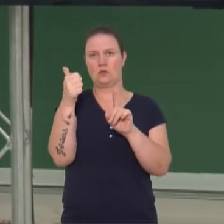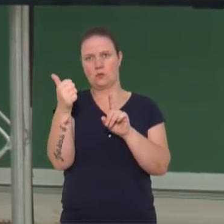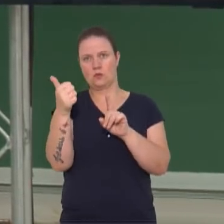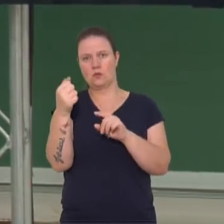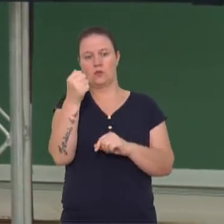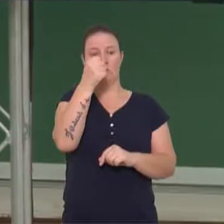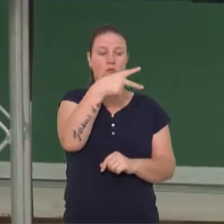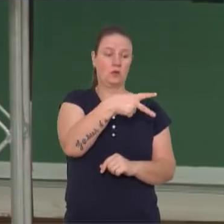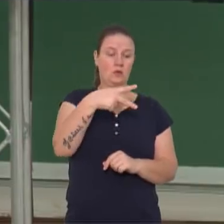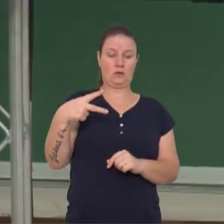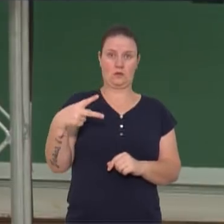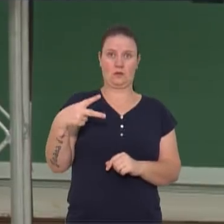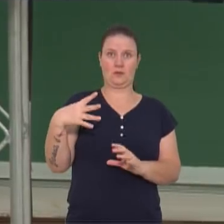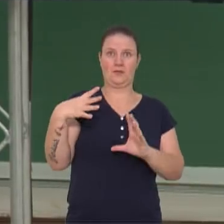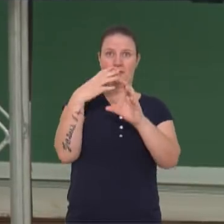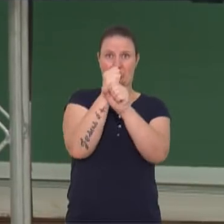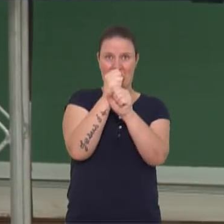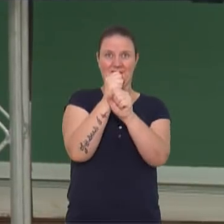22.